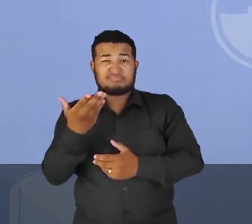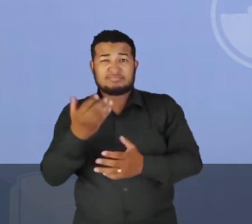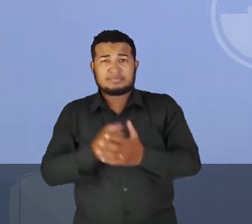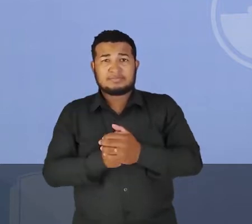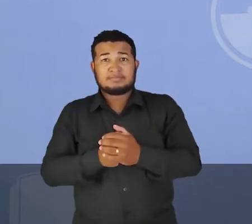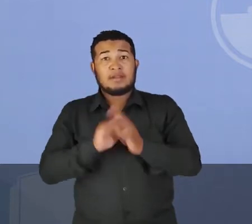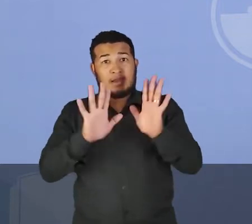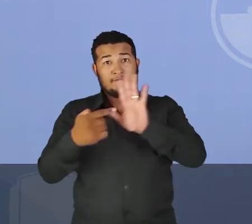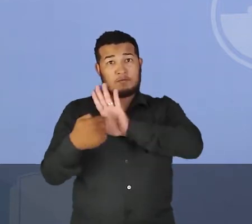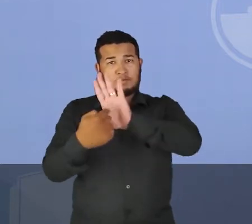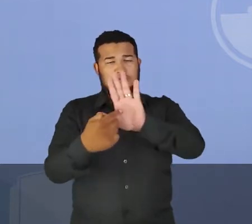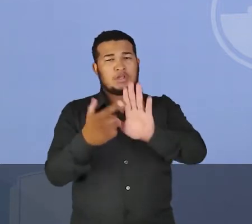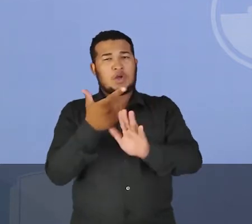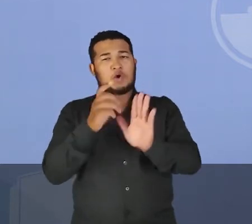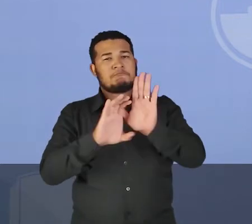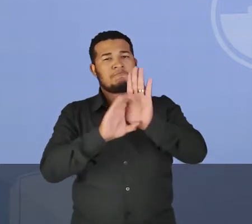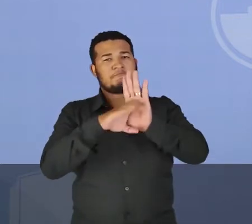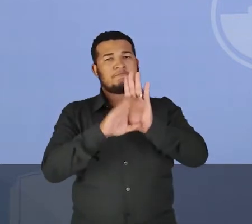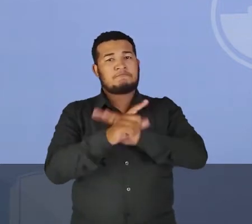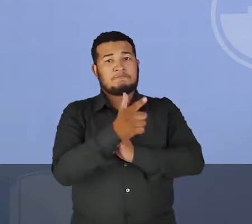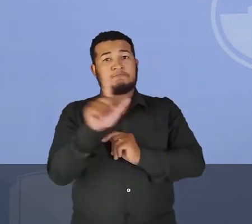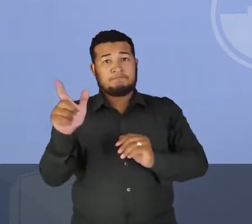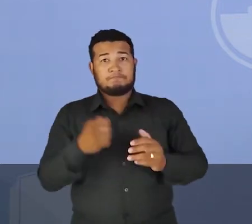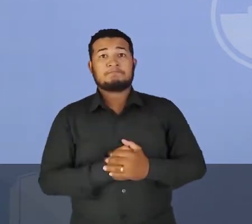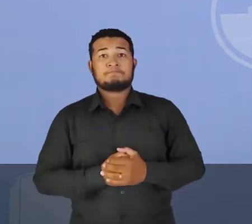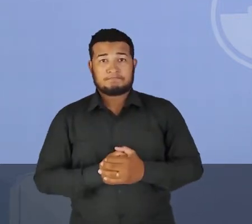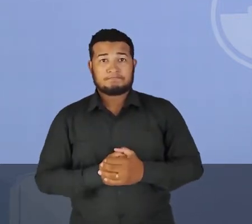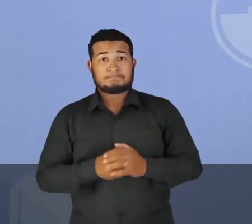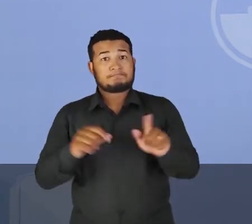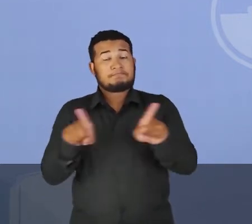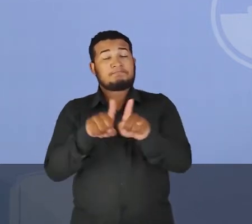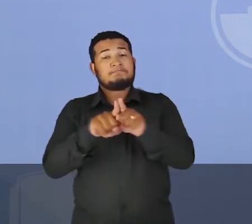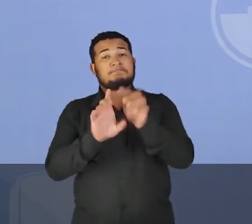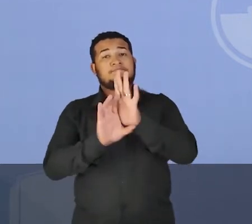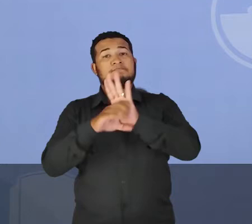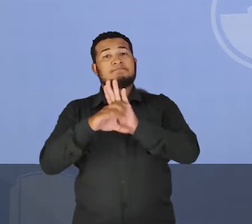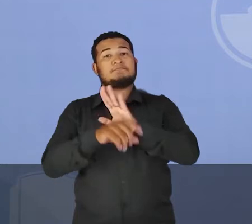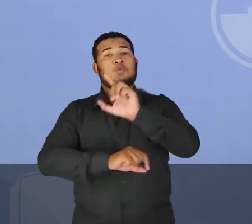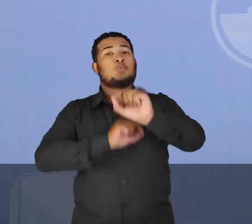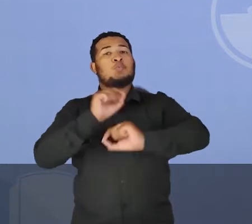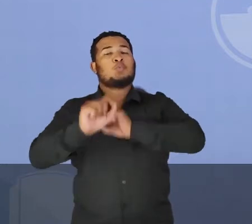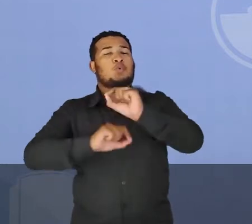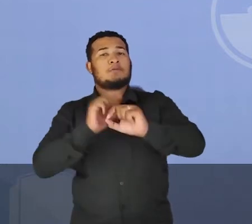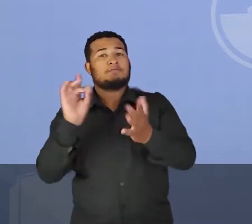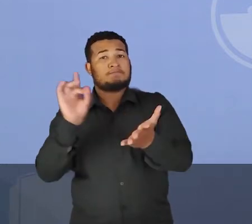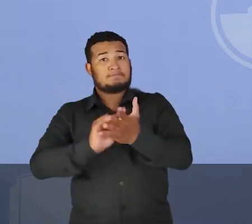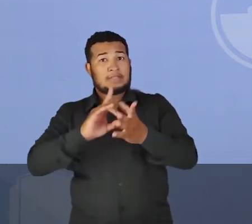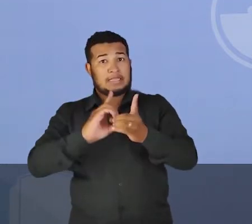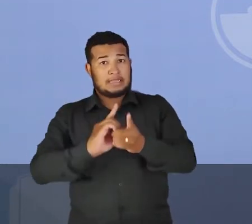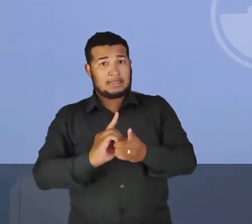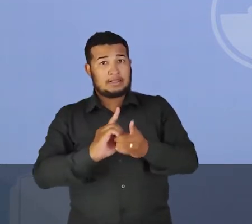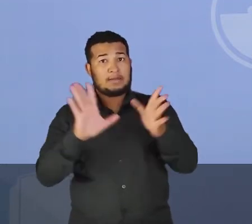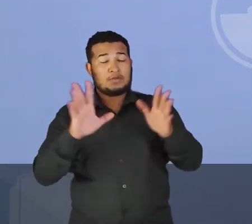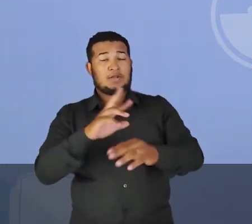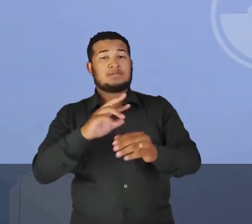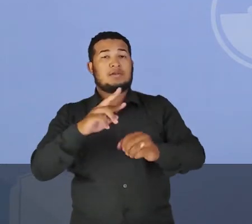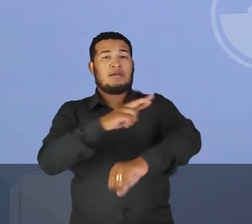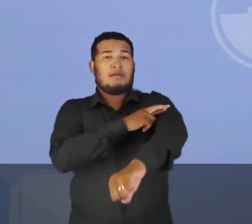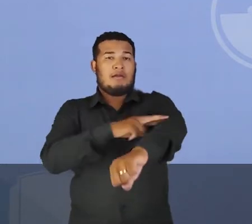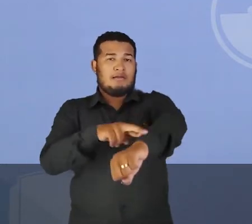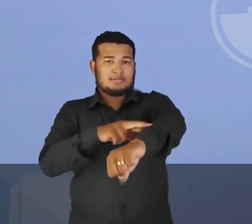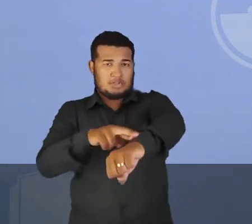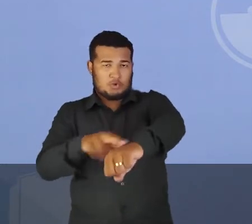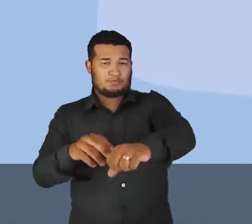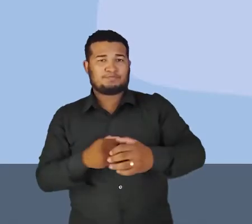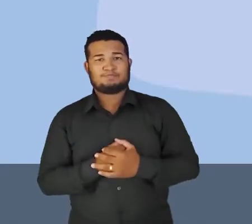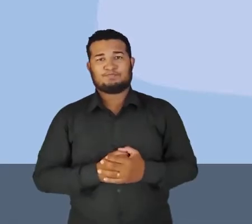mostrar para vocês mais um conceito. Nós vamos conceituar aqui o que é uma democracia racial. Vamos a